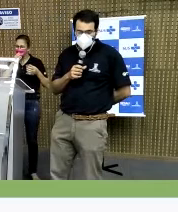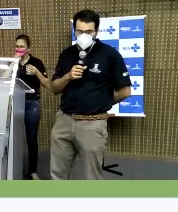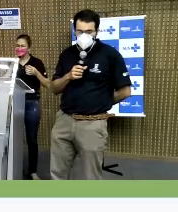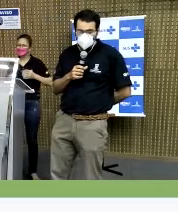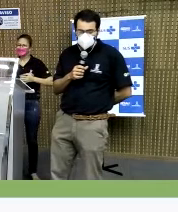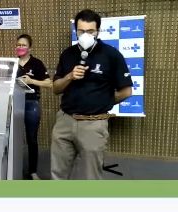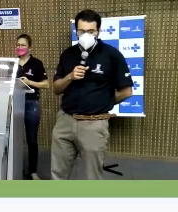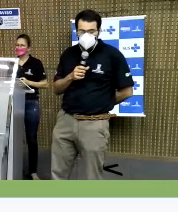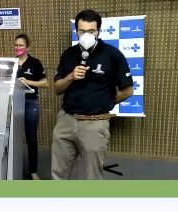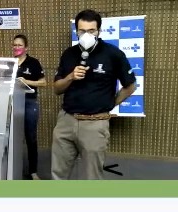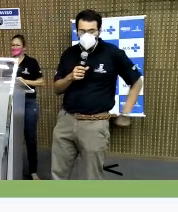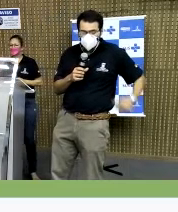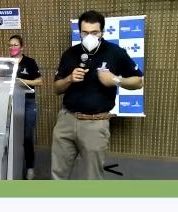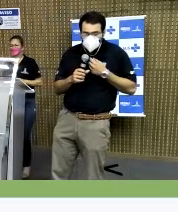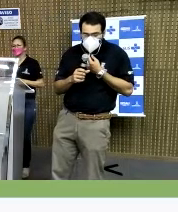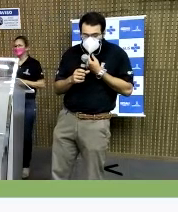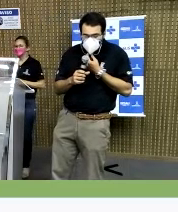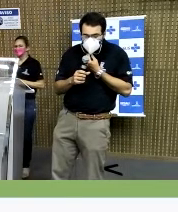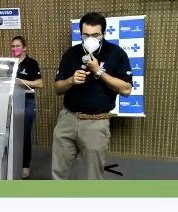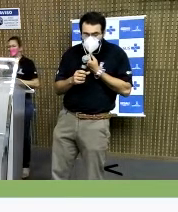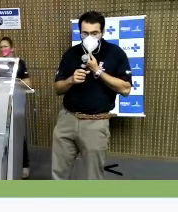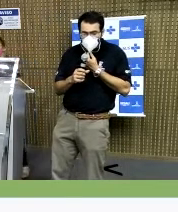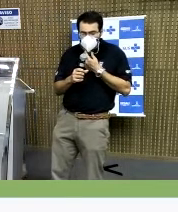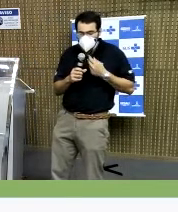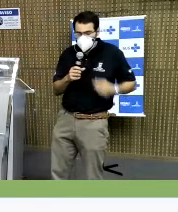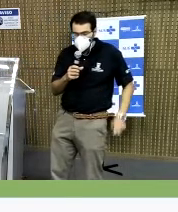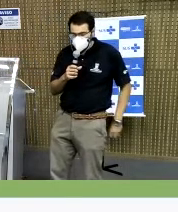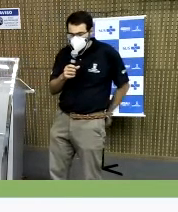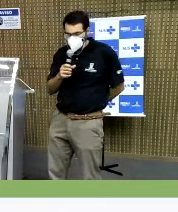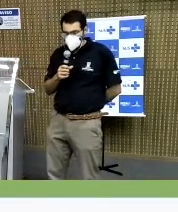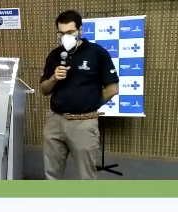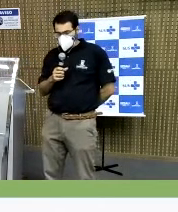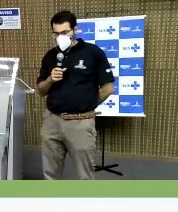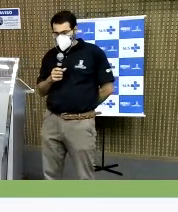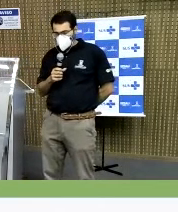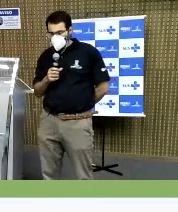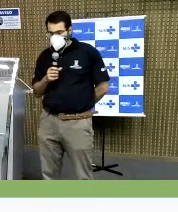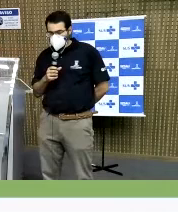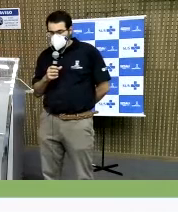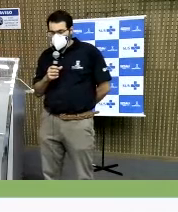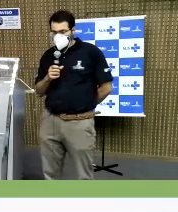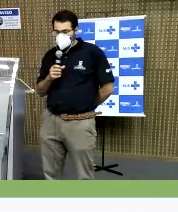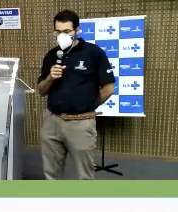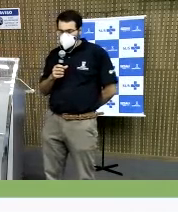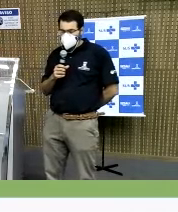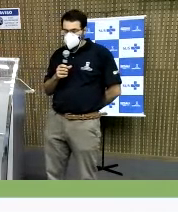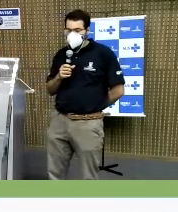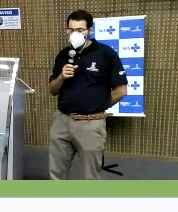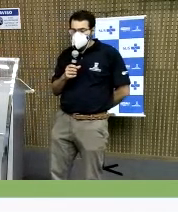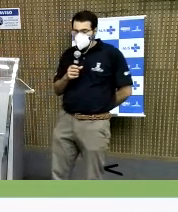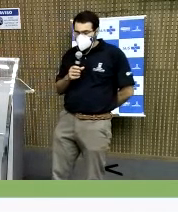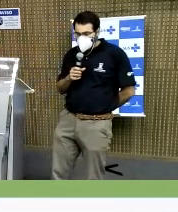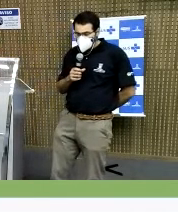de pessoas hipertensas com pressão arterial aferida em cada semestre, no primeiro quadrimestre